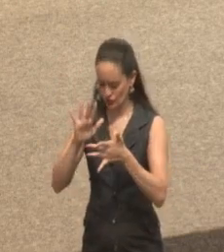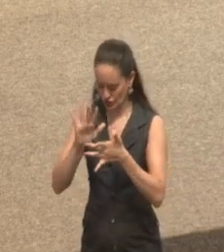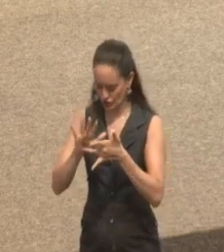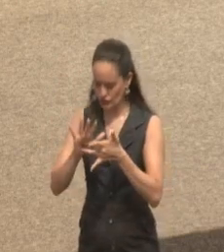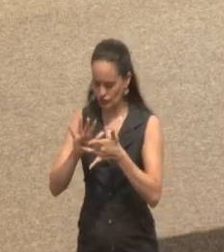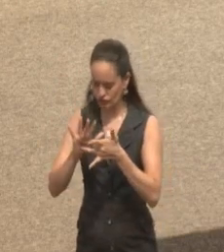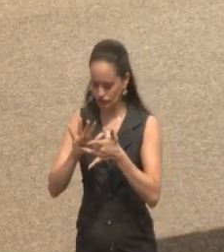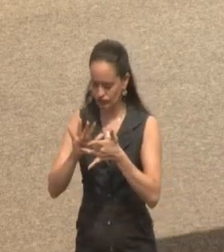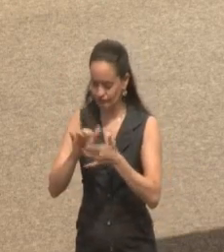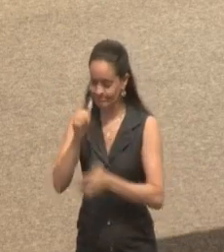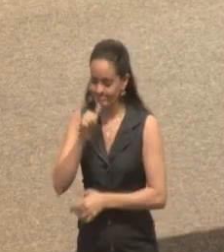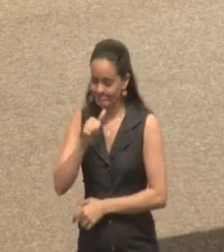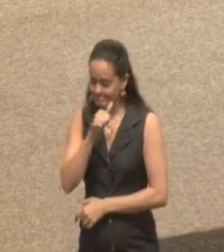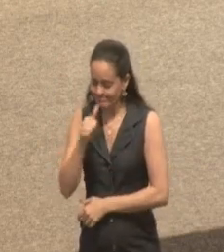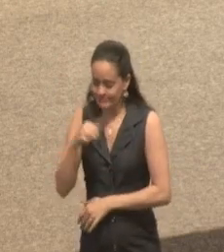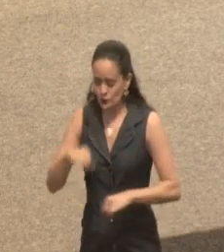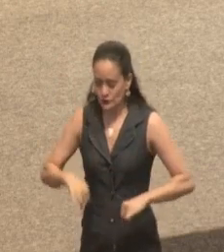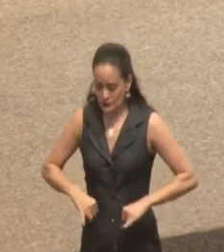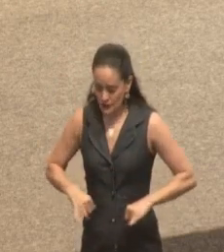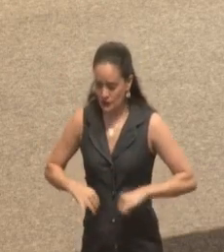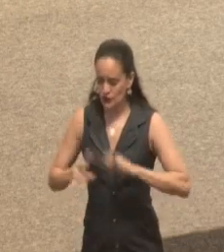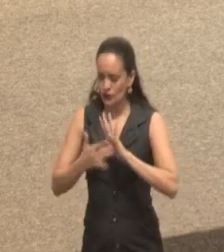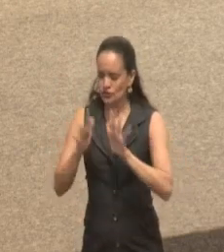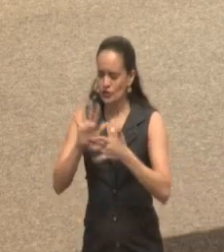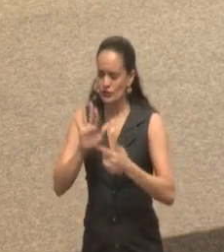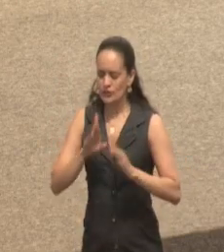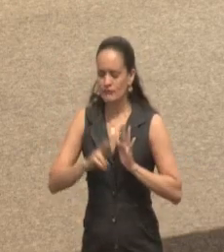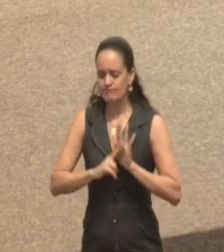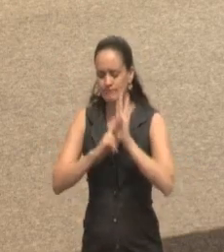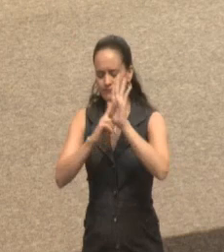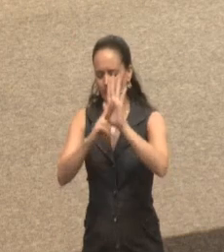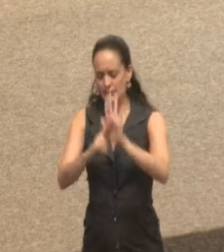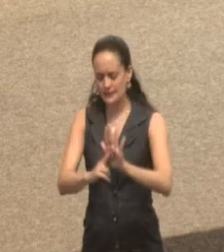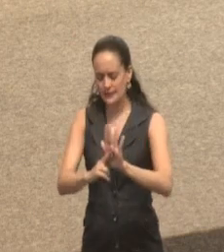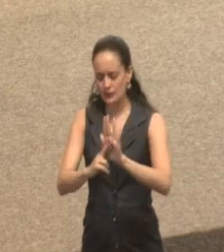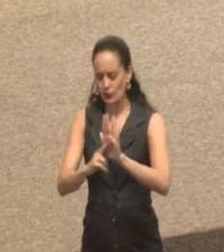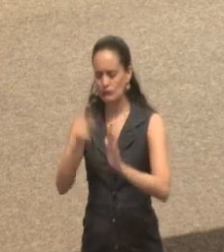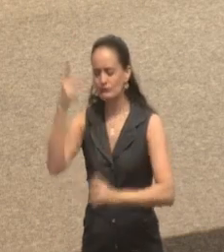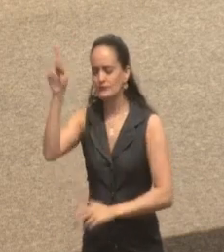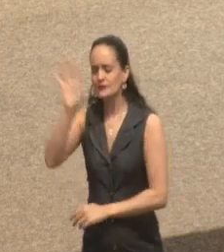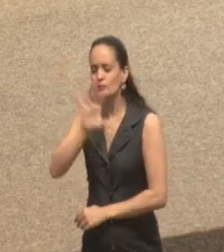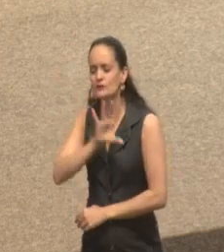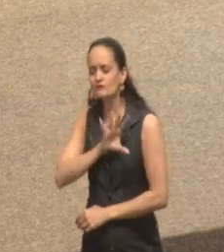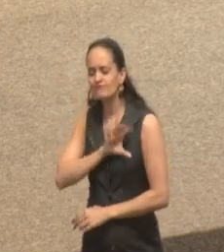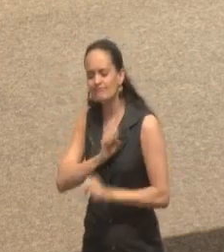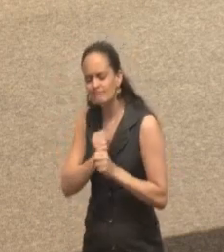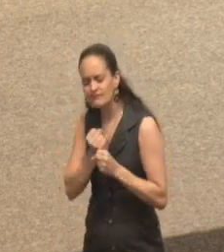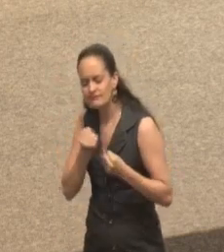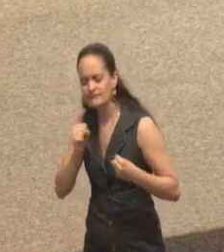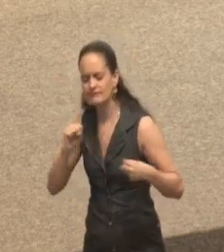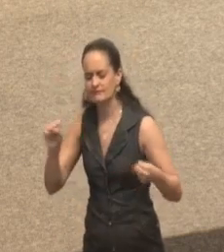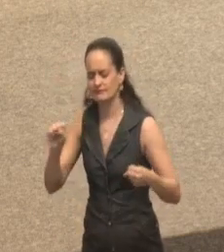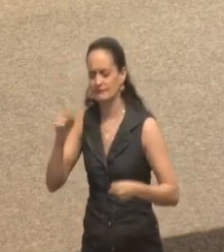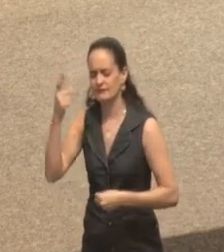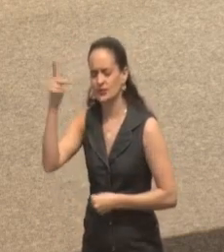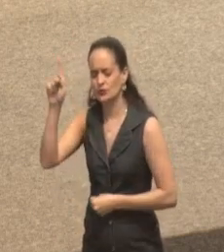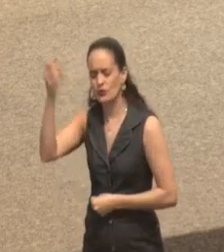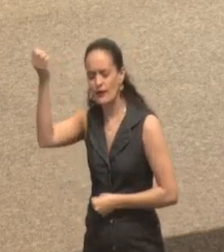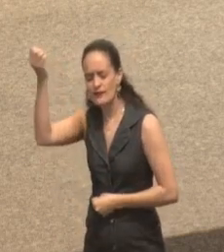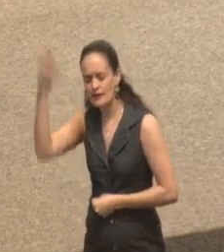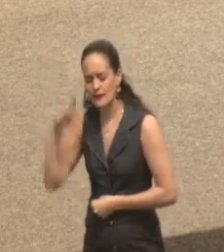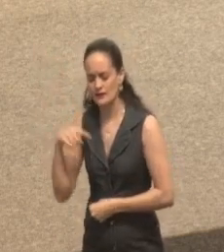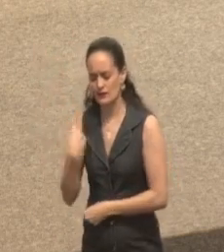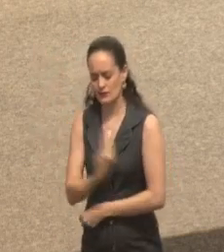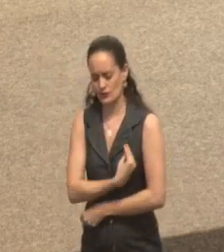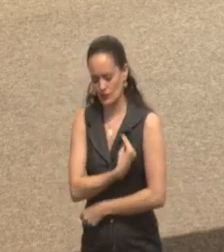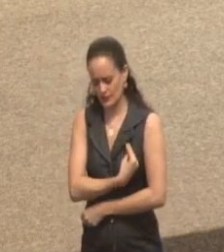sacrifício maravilhoso que representou, ó Pai, a expressão maior do Teu amor, o domínio da Tua graça sobre nossas